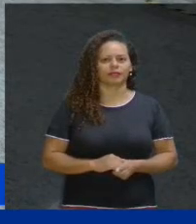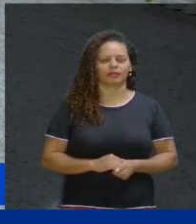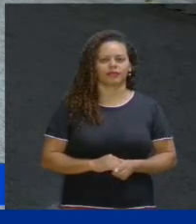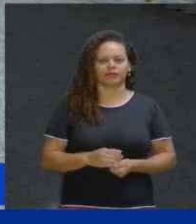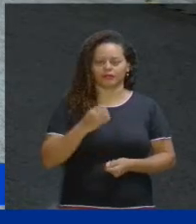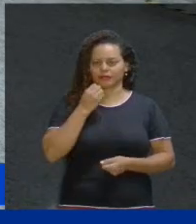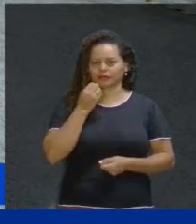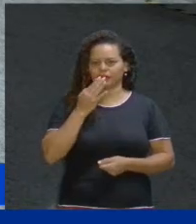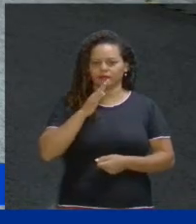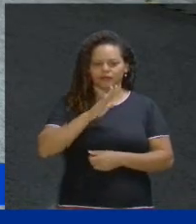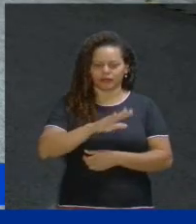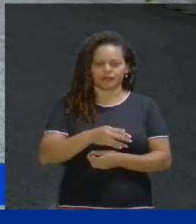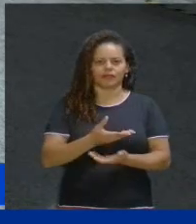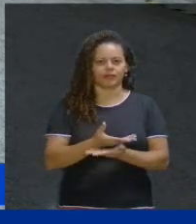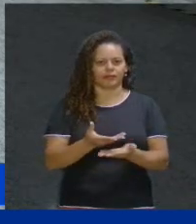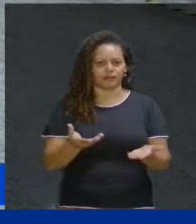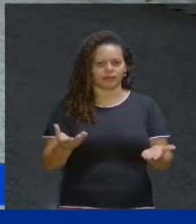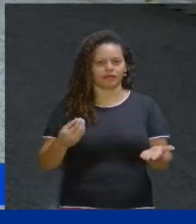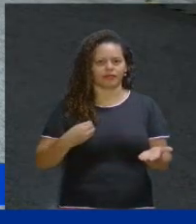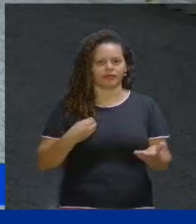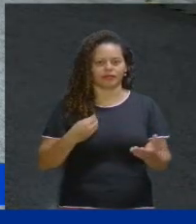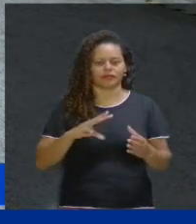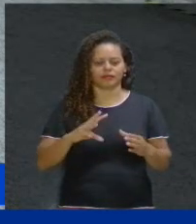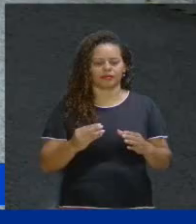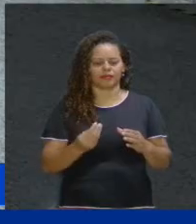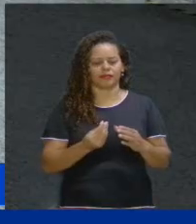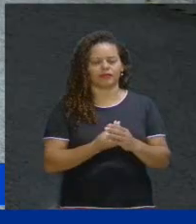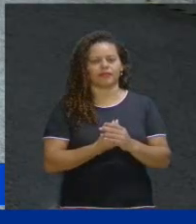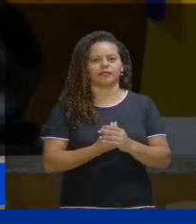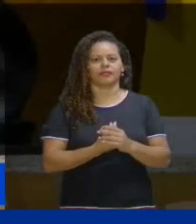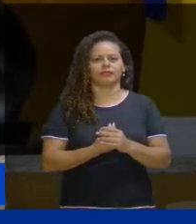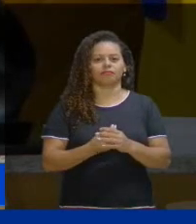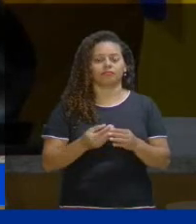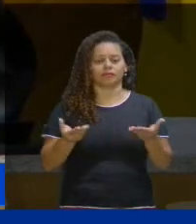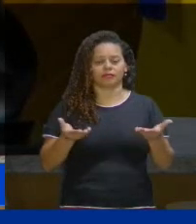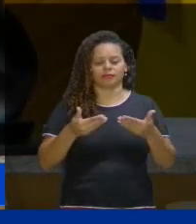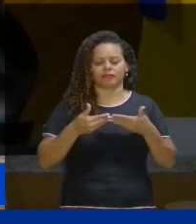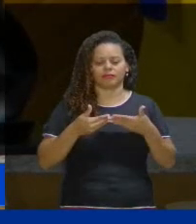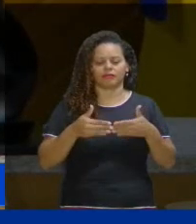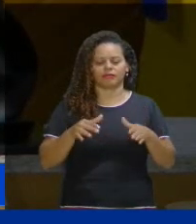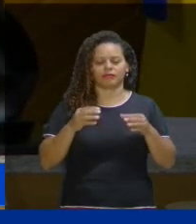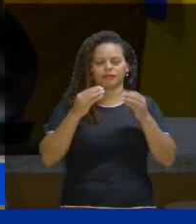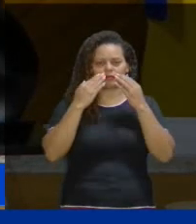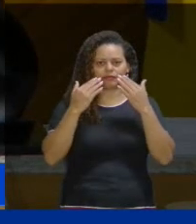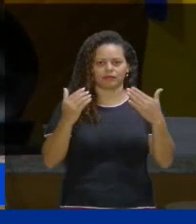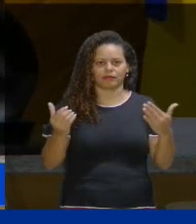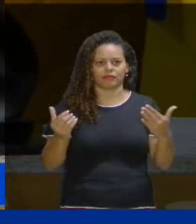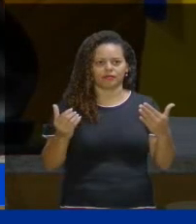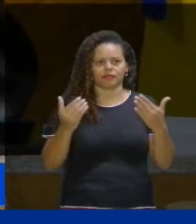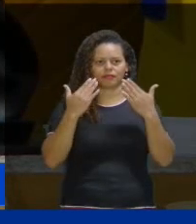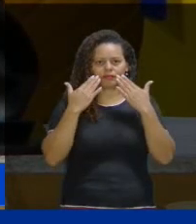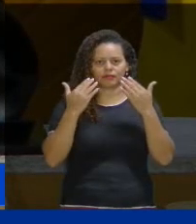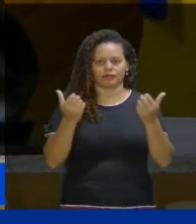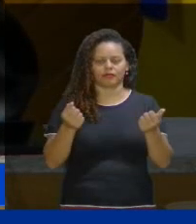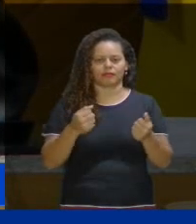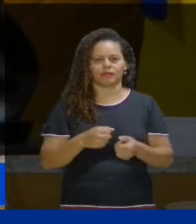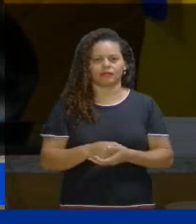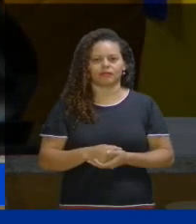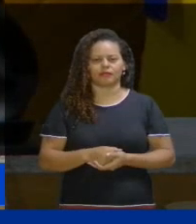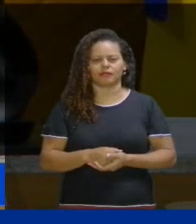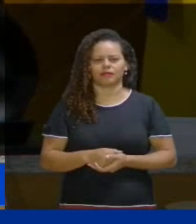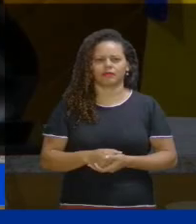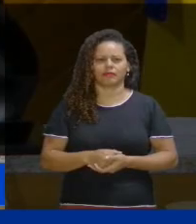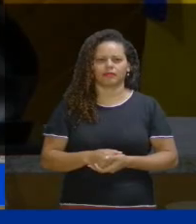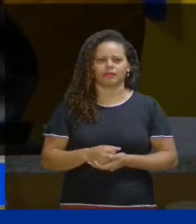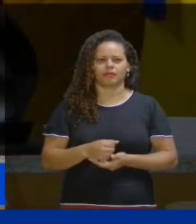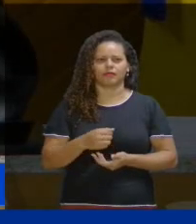Boa tarde a todos. Havendo quórum, Imagem declaro aberta a plenário. 60ª Agora foco no desembargador Mário Mazurek, presidente em